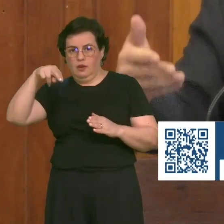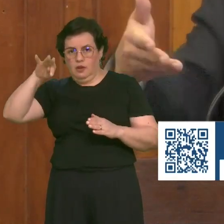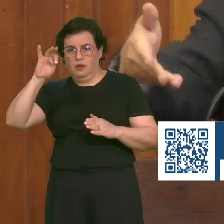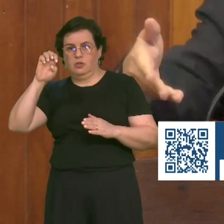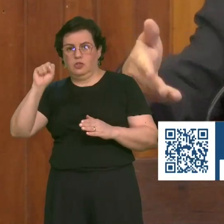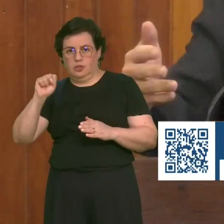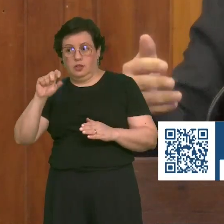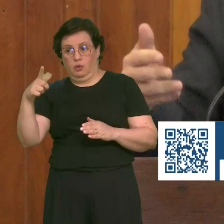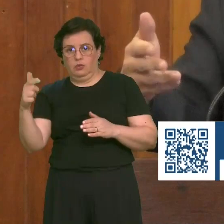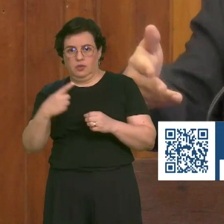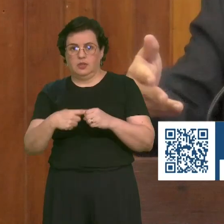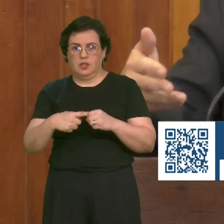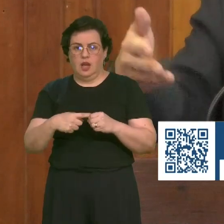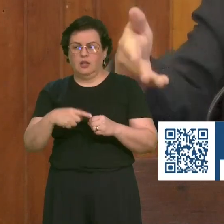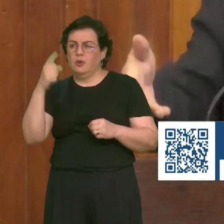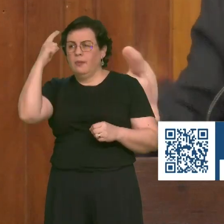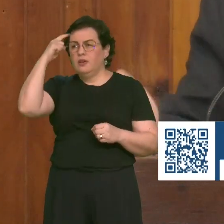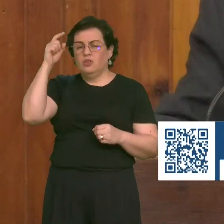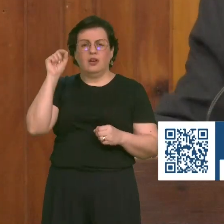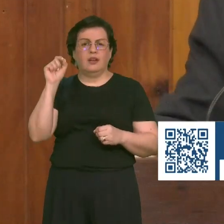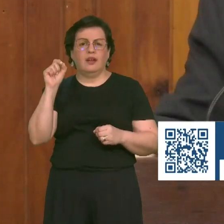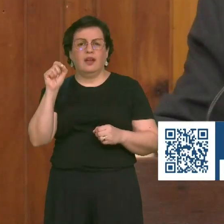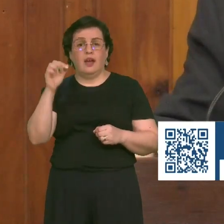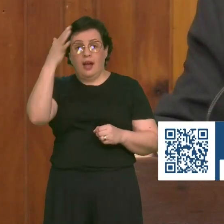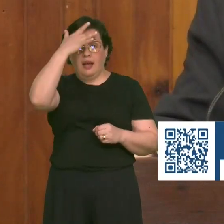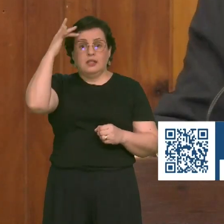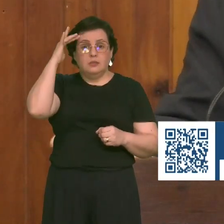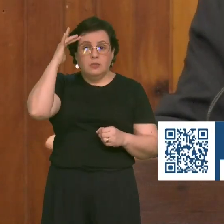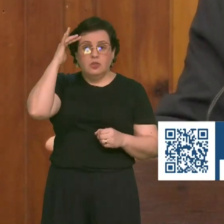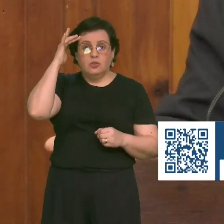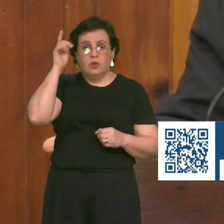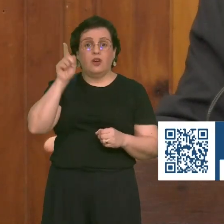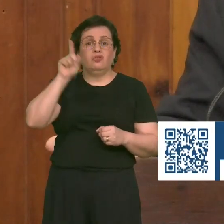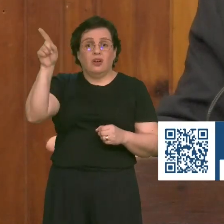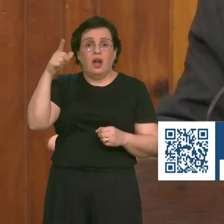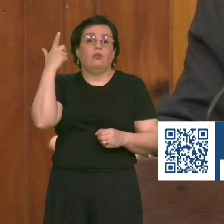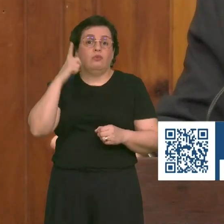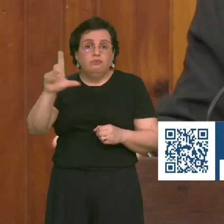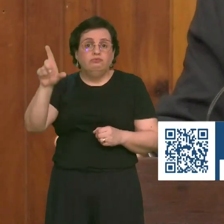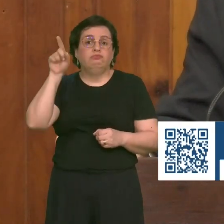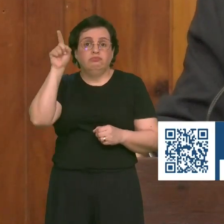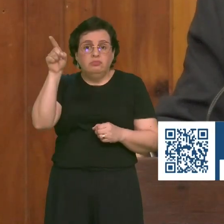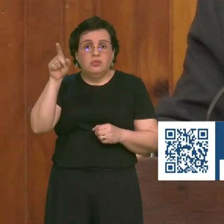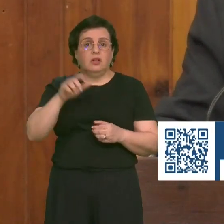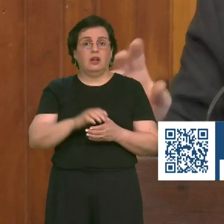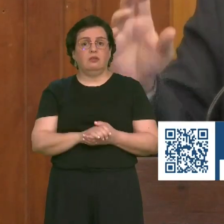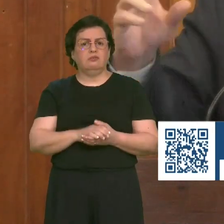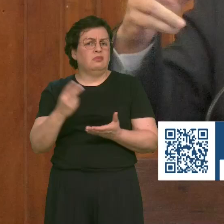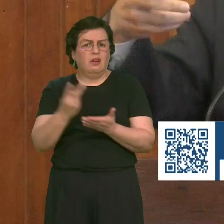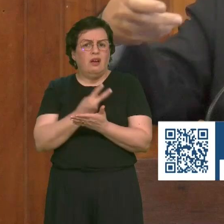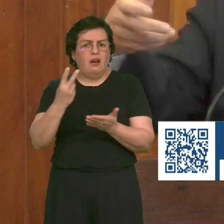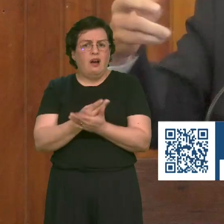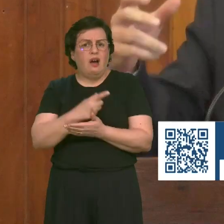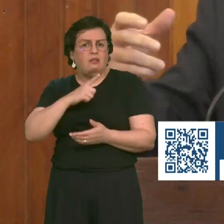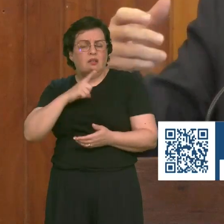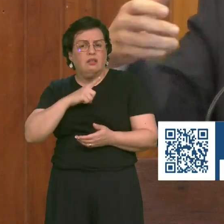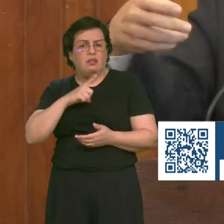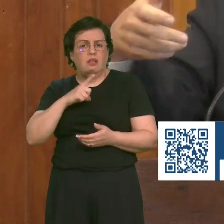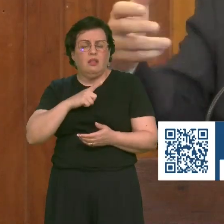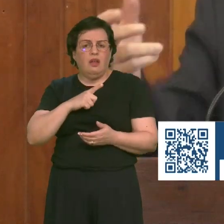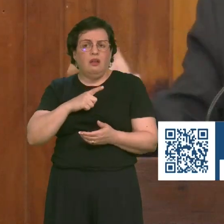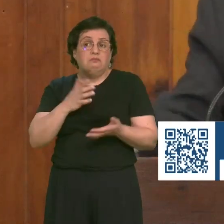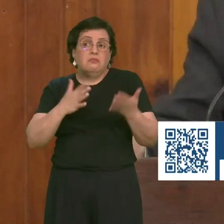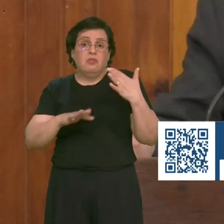que o pessoal que tava lá e ia continuar lá está errado está errado existe até uma hipótese